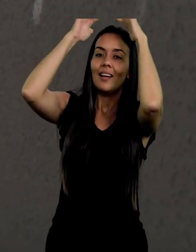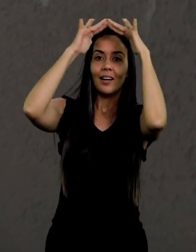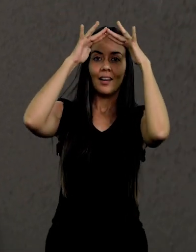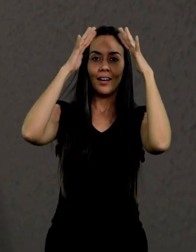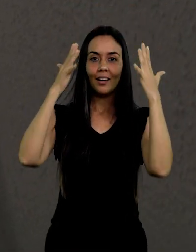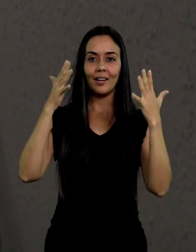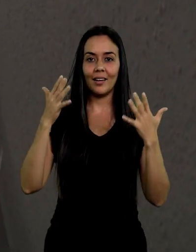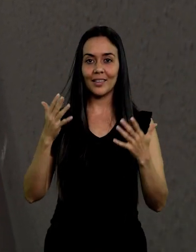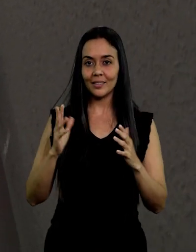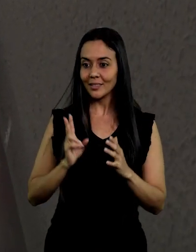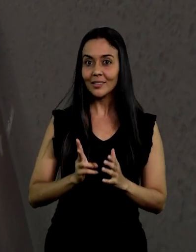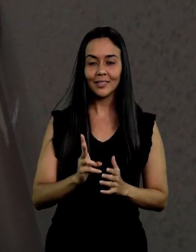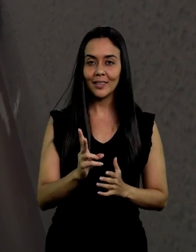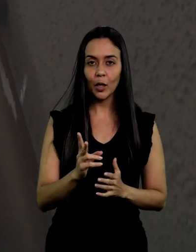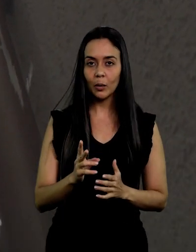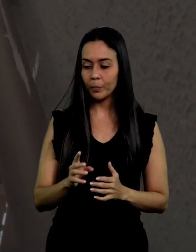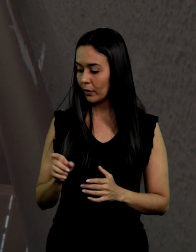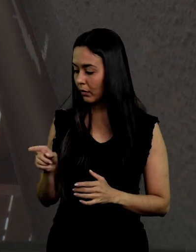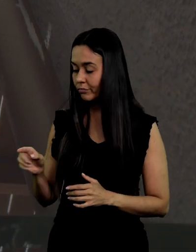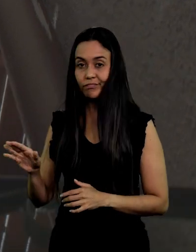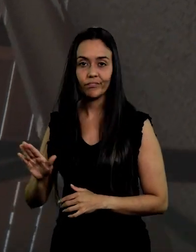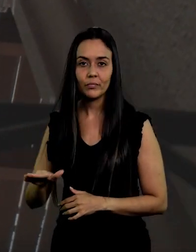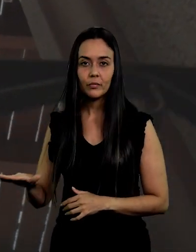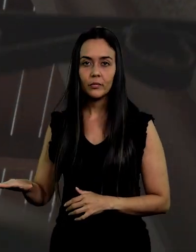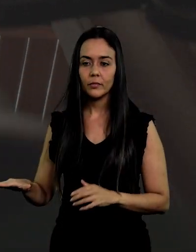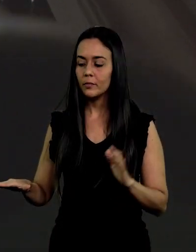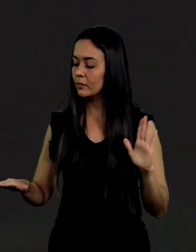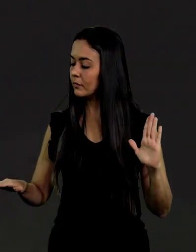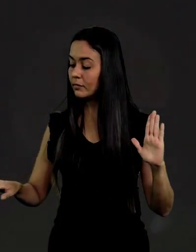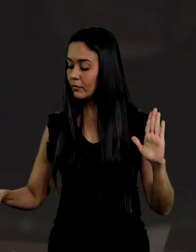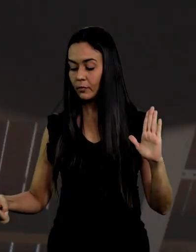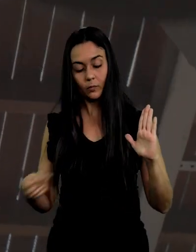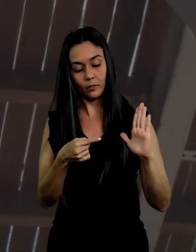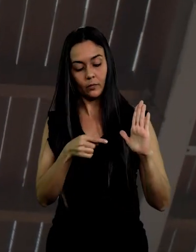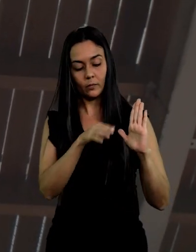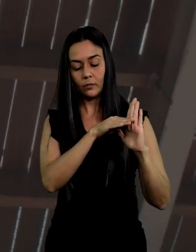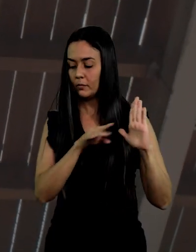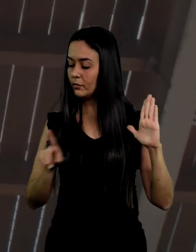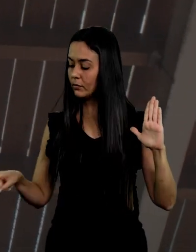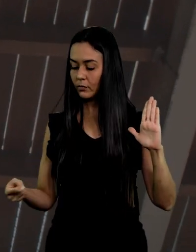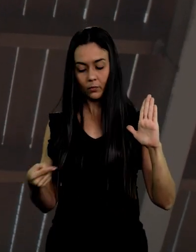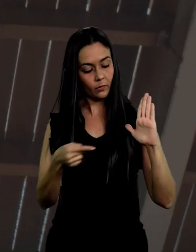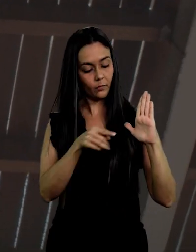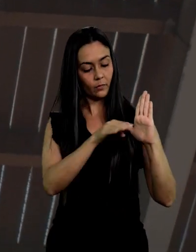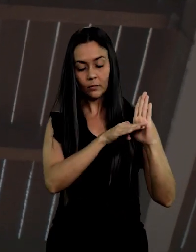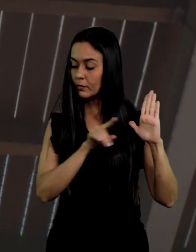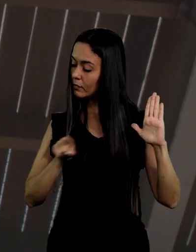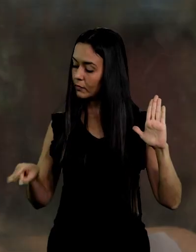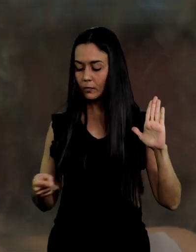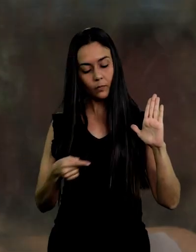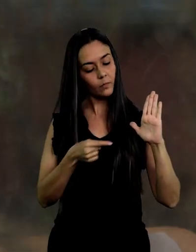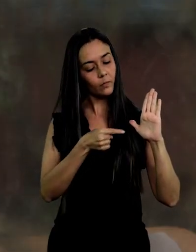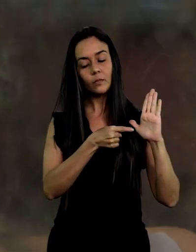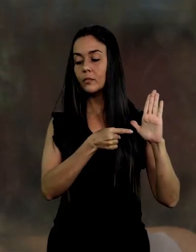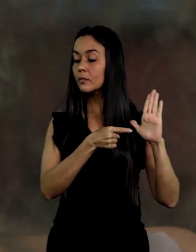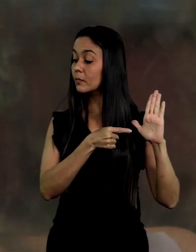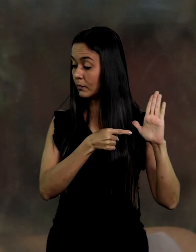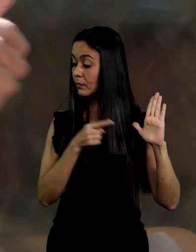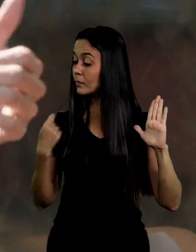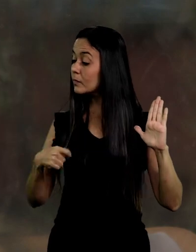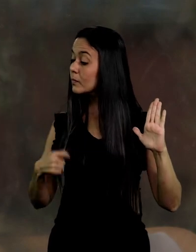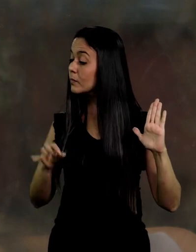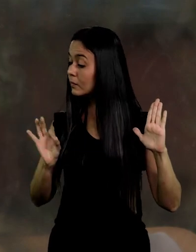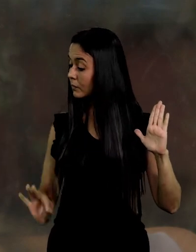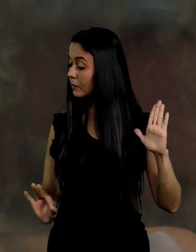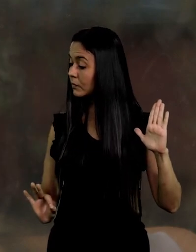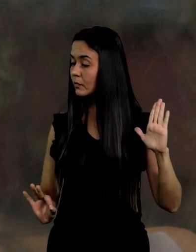de uniformização, né? Você tem que falar desse jeito, você tem que escrever desse jeito, você tem que lidar com a autoridade assim, com o tempo,